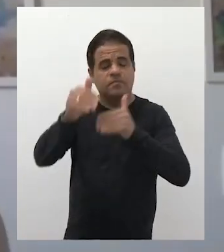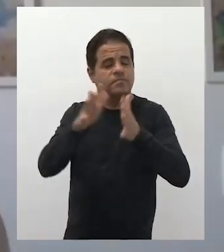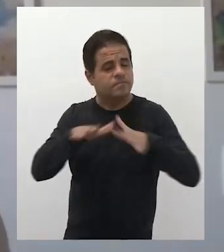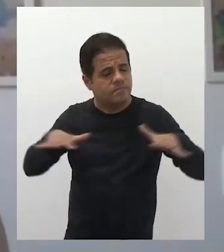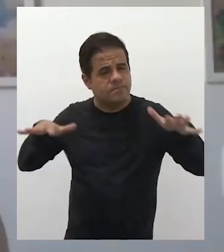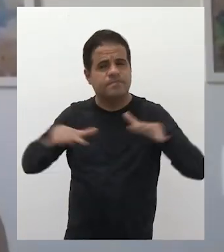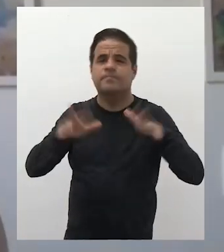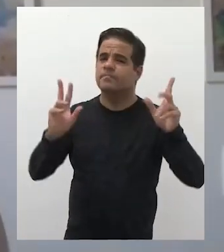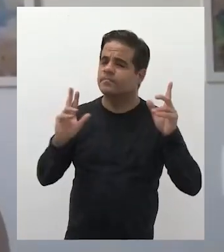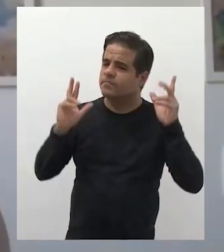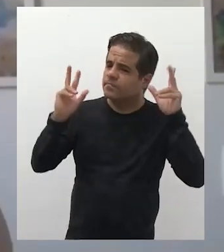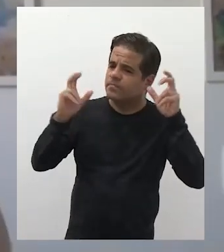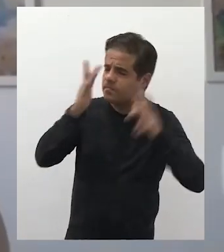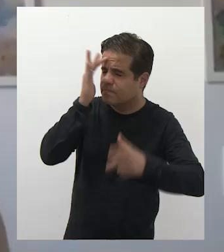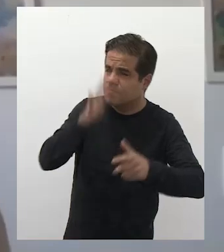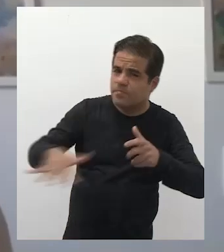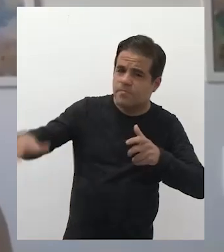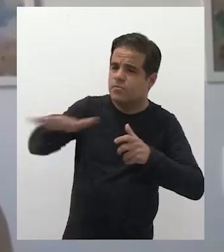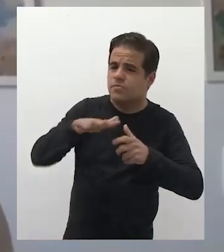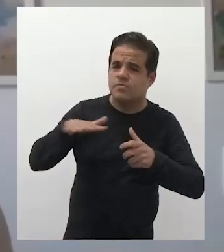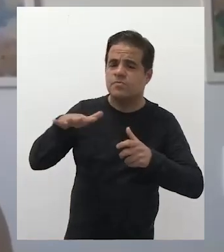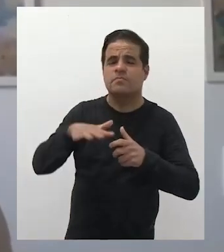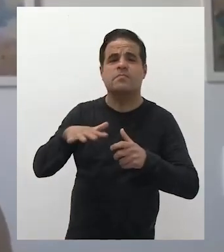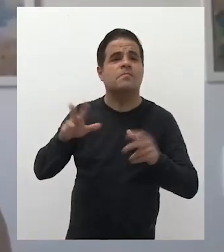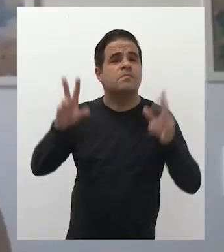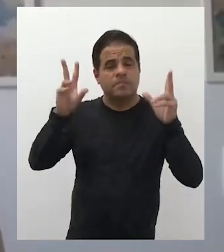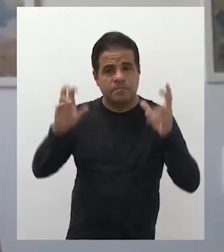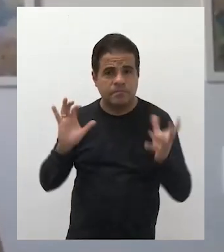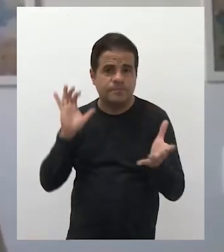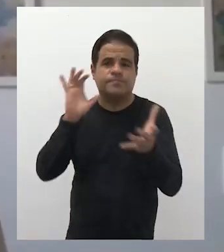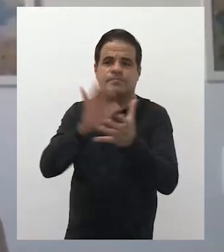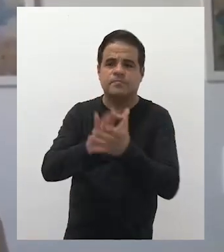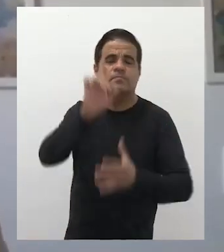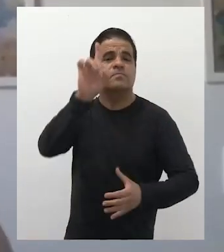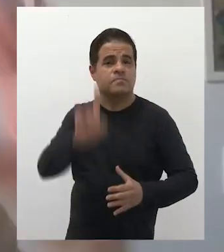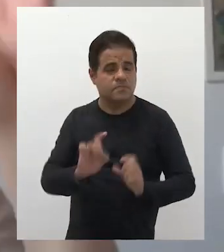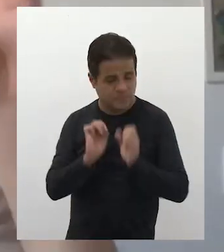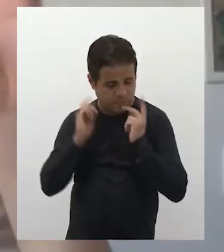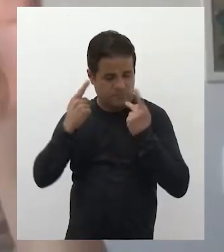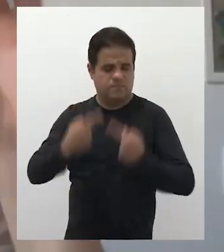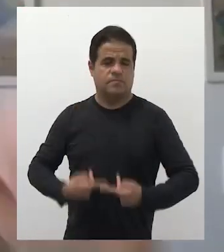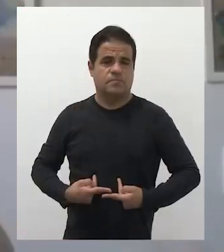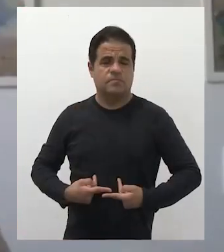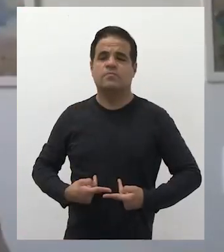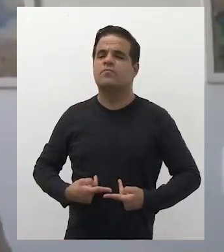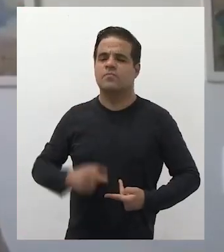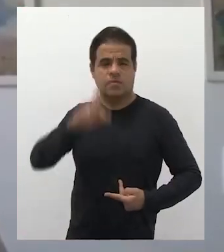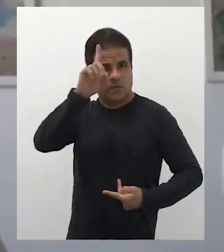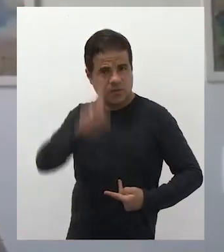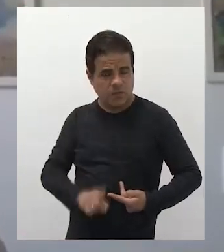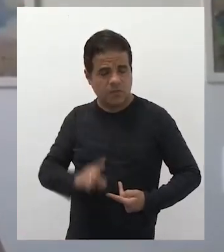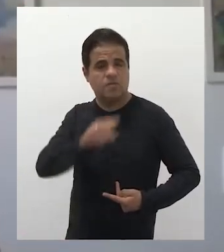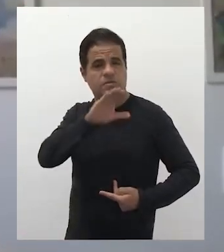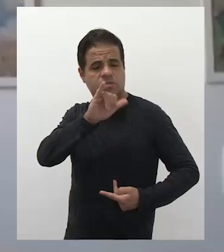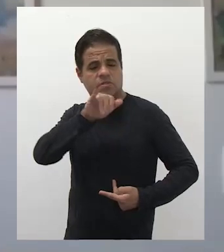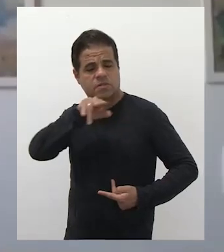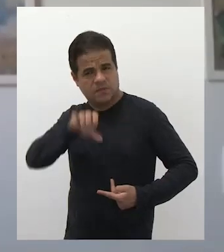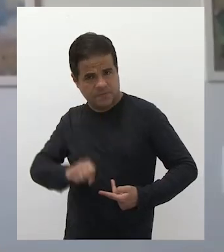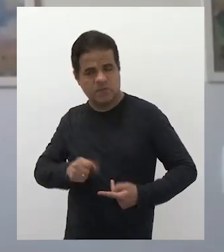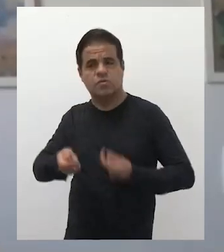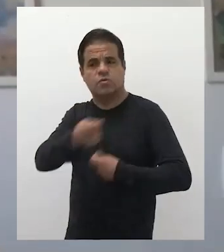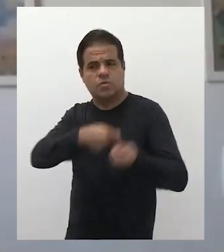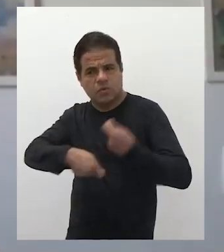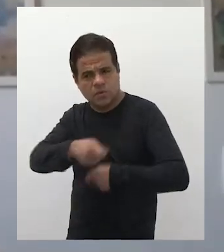se refere às pessoas. É o tal do casamento nos direitos humanos, direitos civis e políticos com direitos